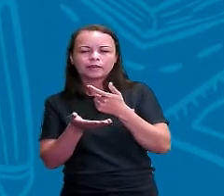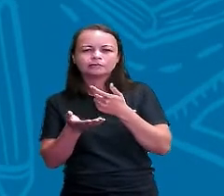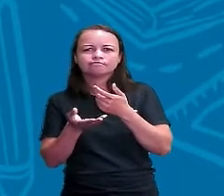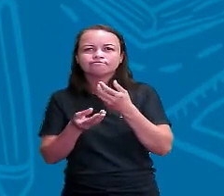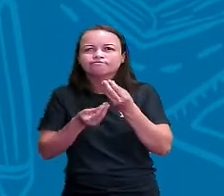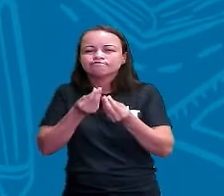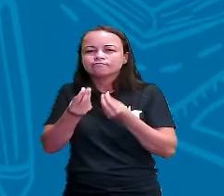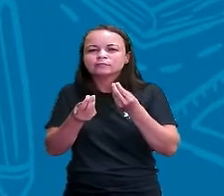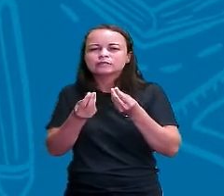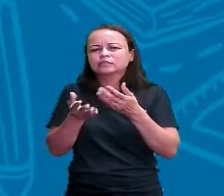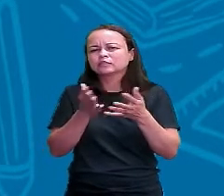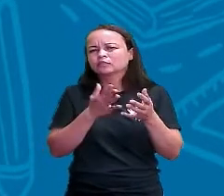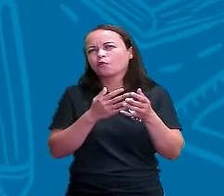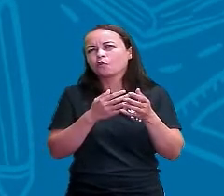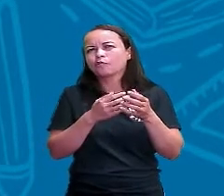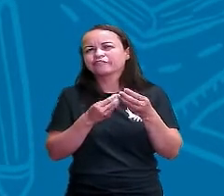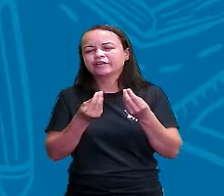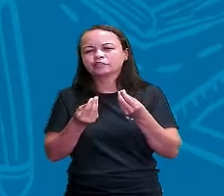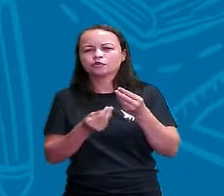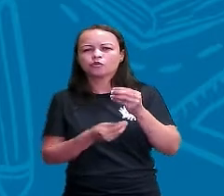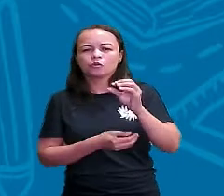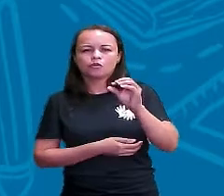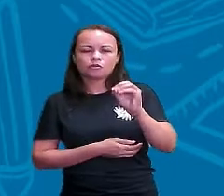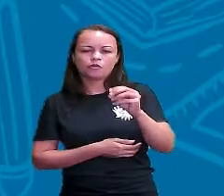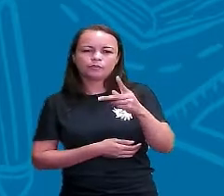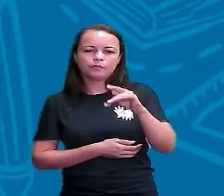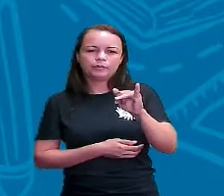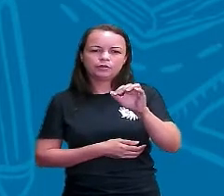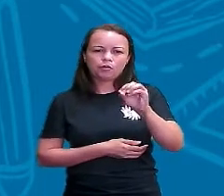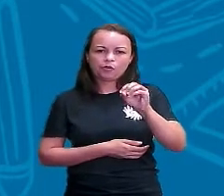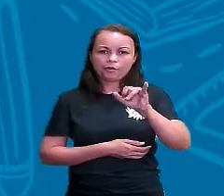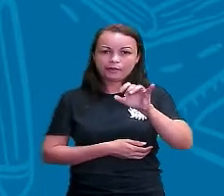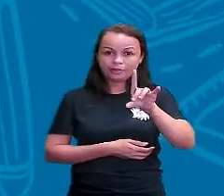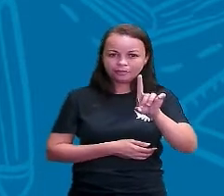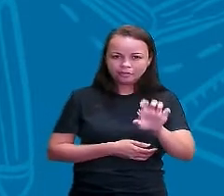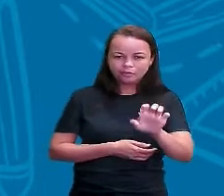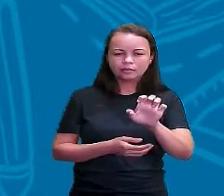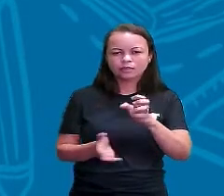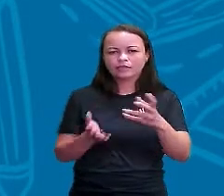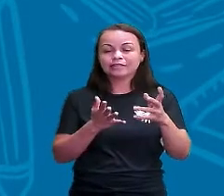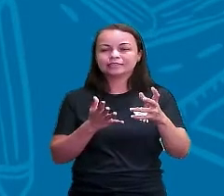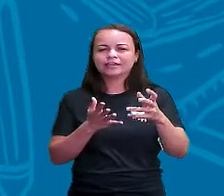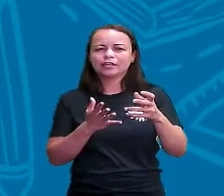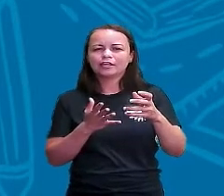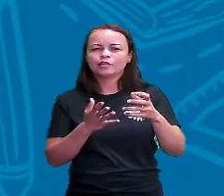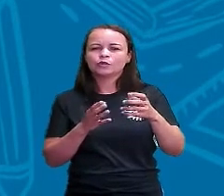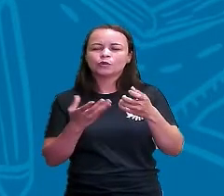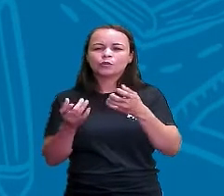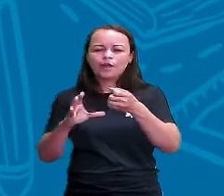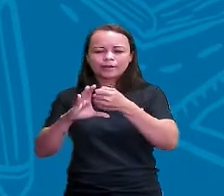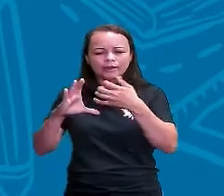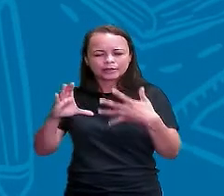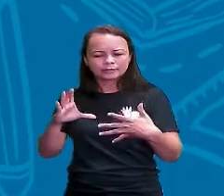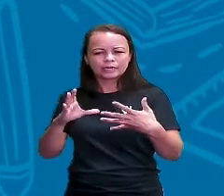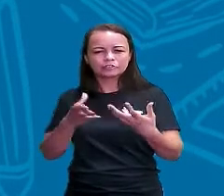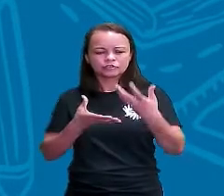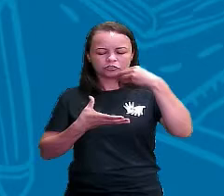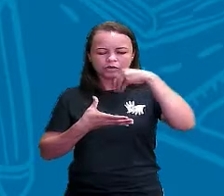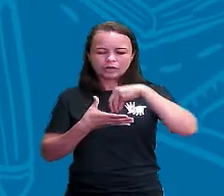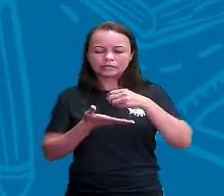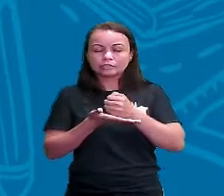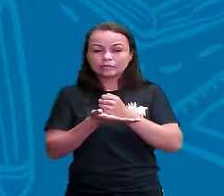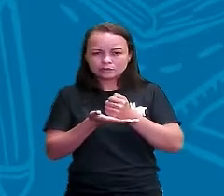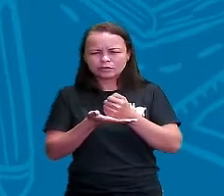um opioide, um opiáceo, ou seja, uma substância que tem caráter de gerar na gente um efeito